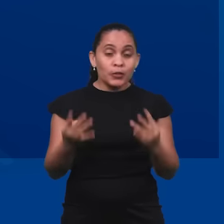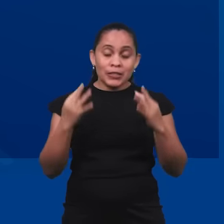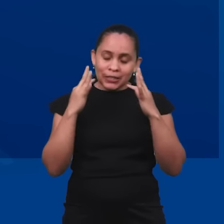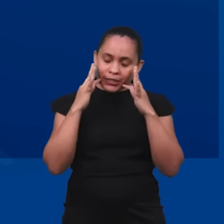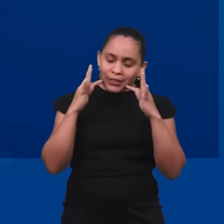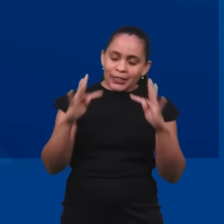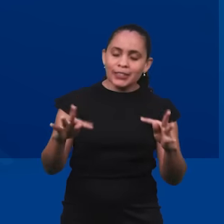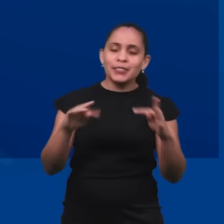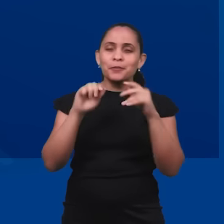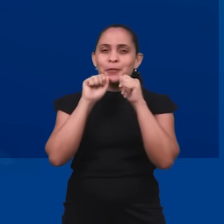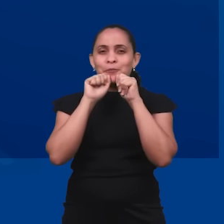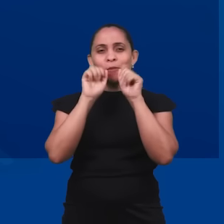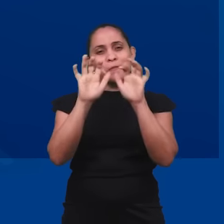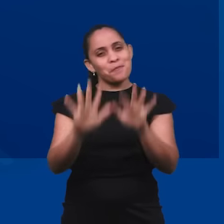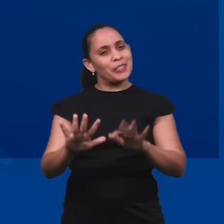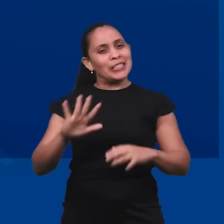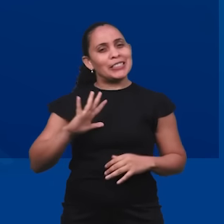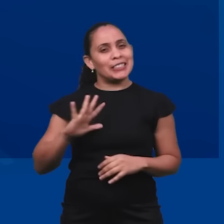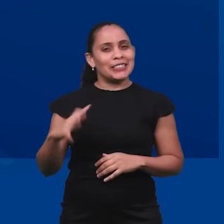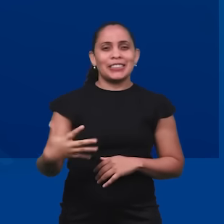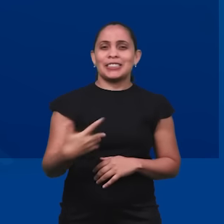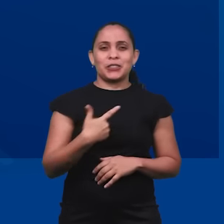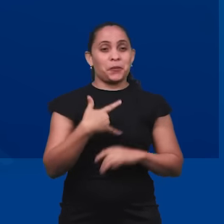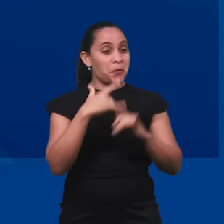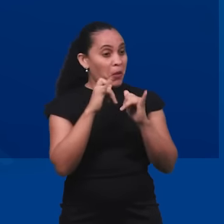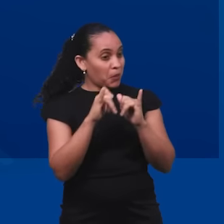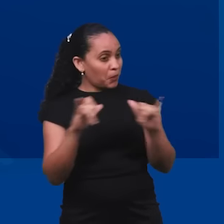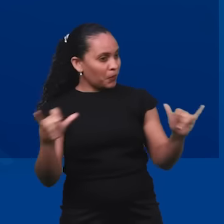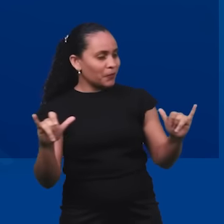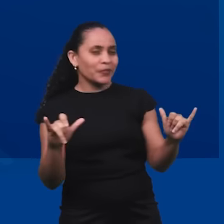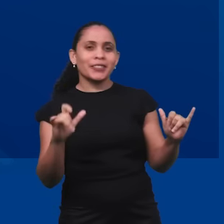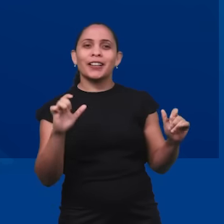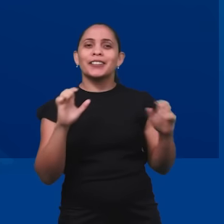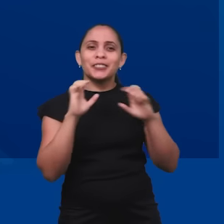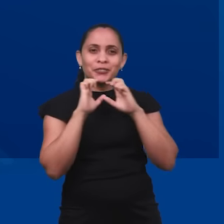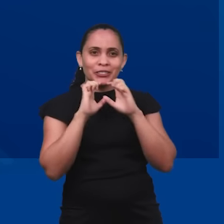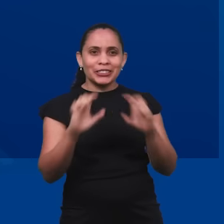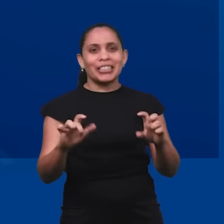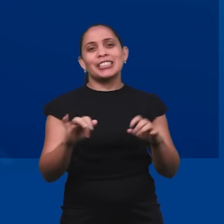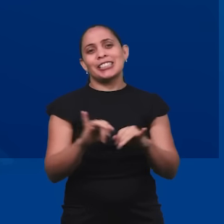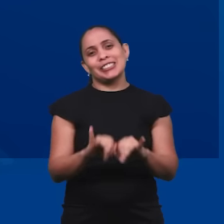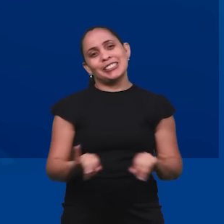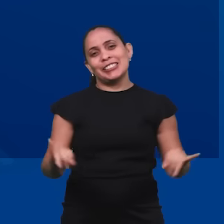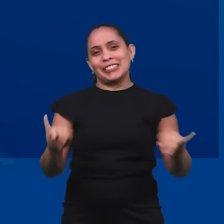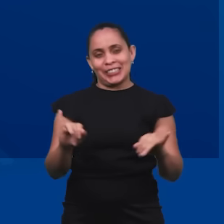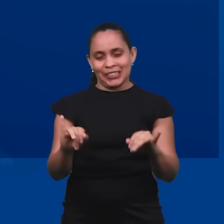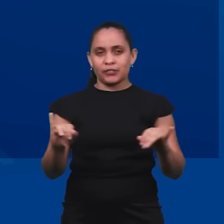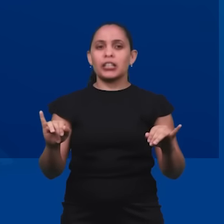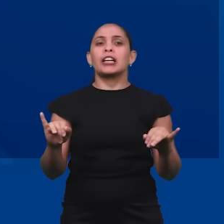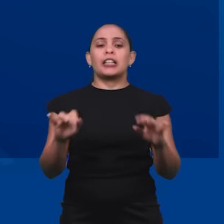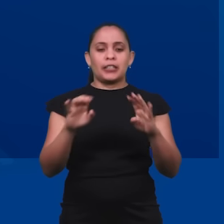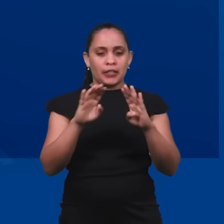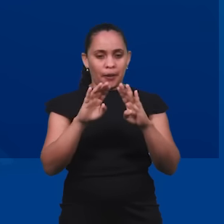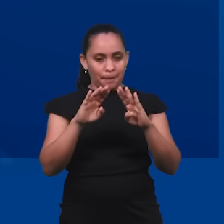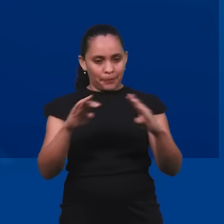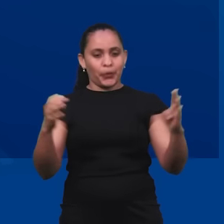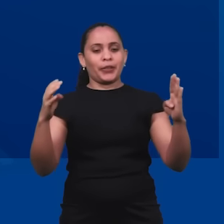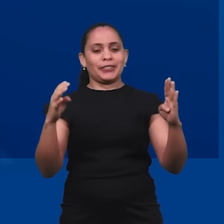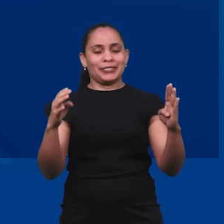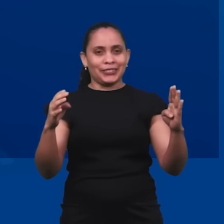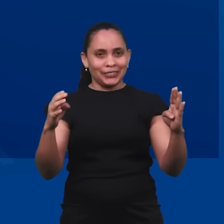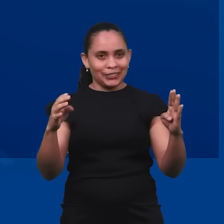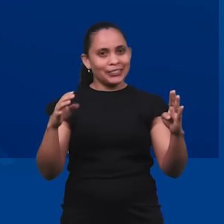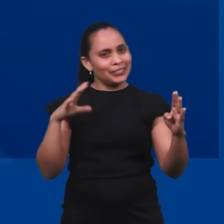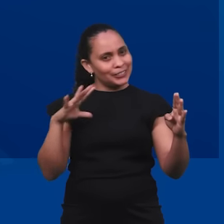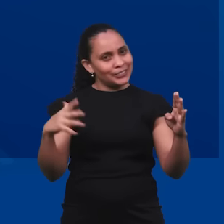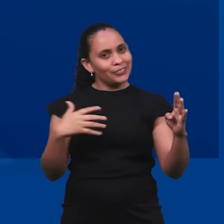bênção, da salvação, anunciando o Evangelho, dizendo que a porta da salvação ainda está aberta, mas